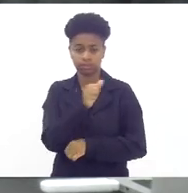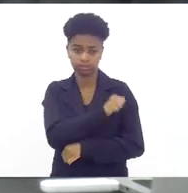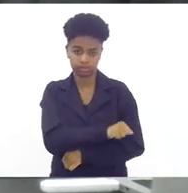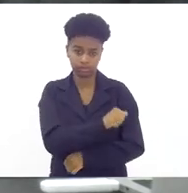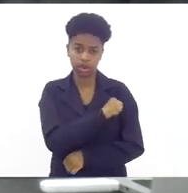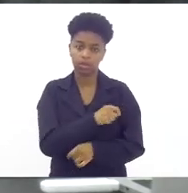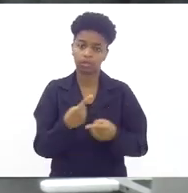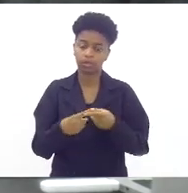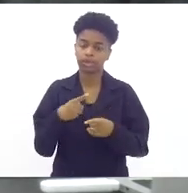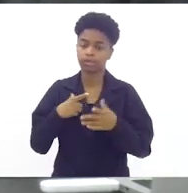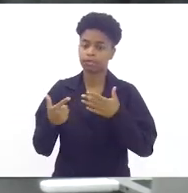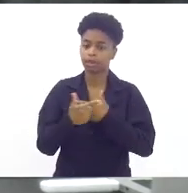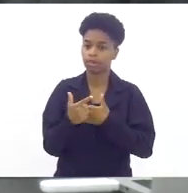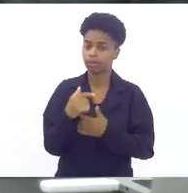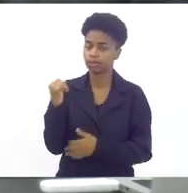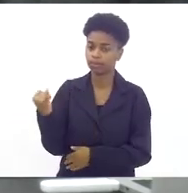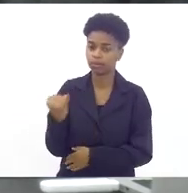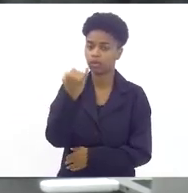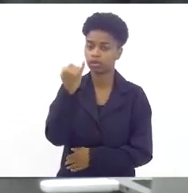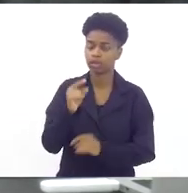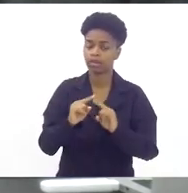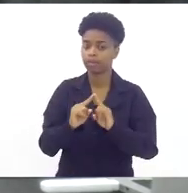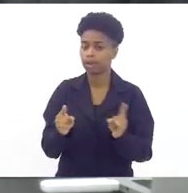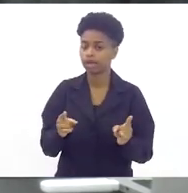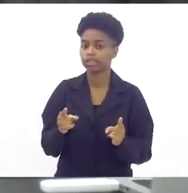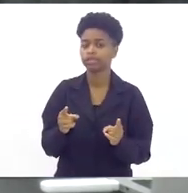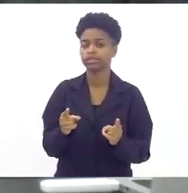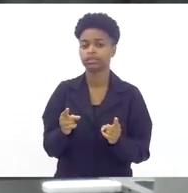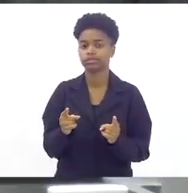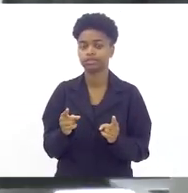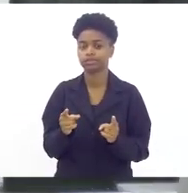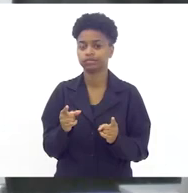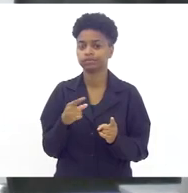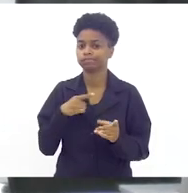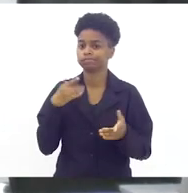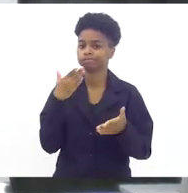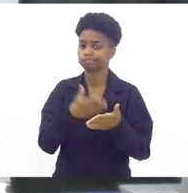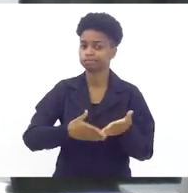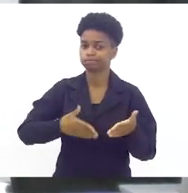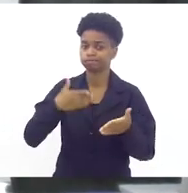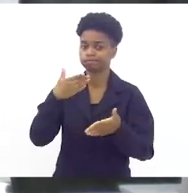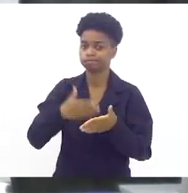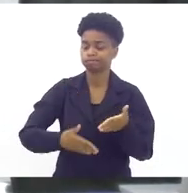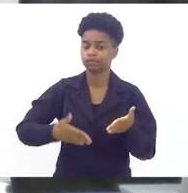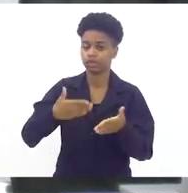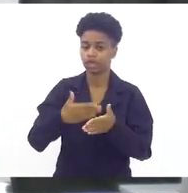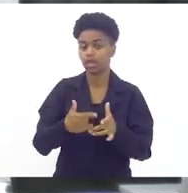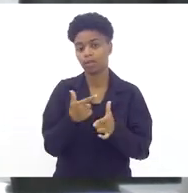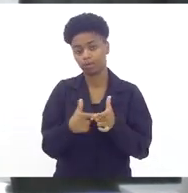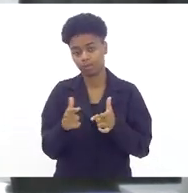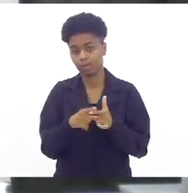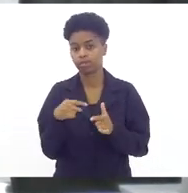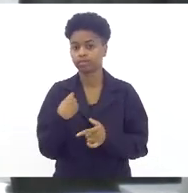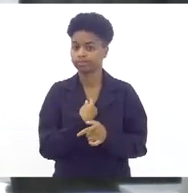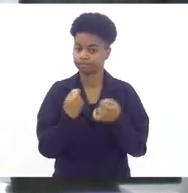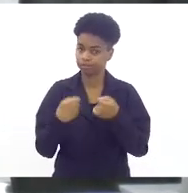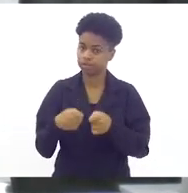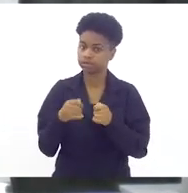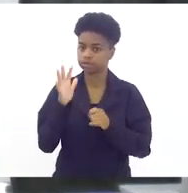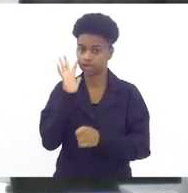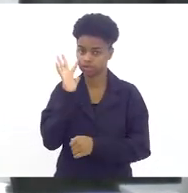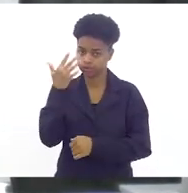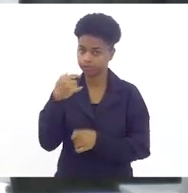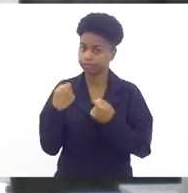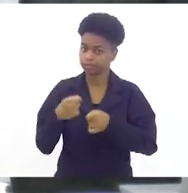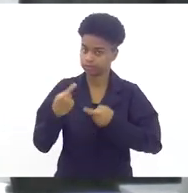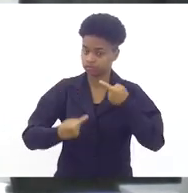cumpre um papel fundamental mas que tem enfrentado problemas permanentes que a gente precisa discutir que a gente precisa